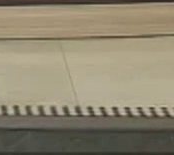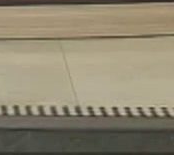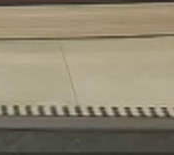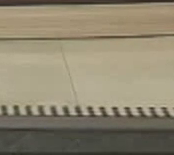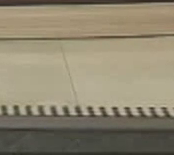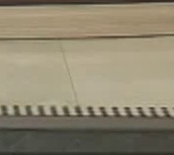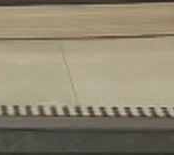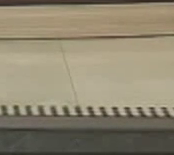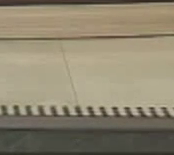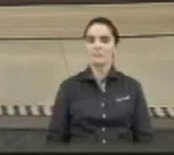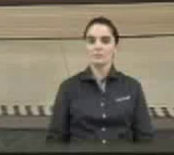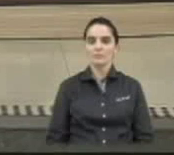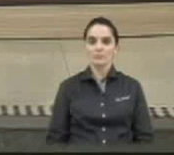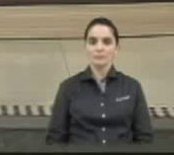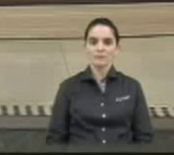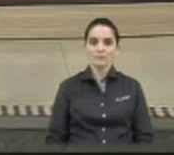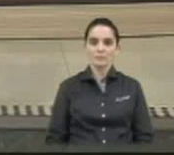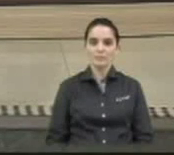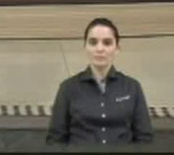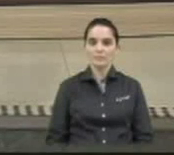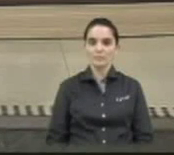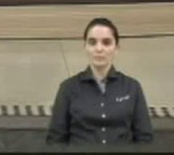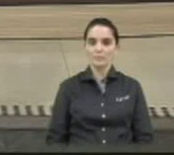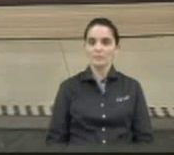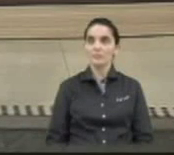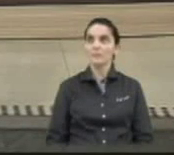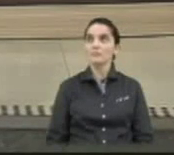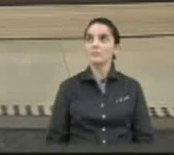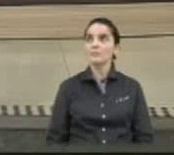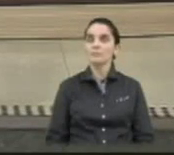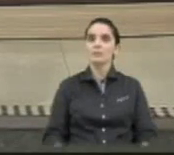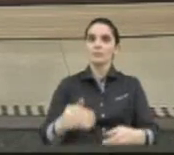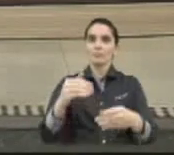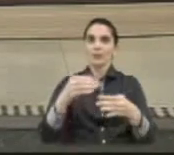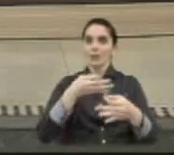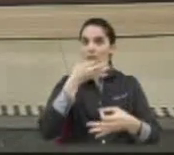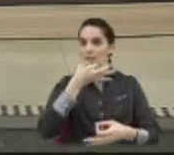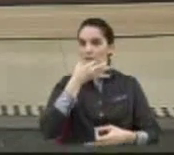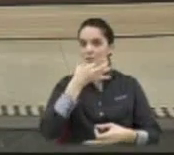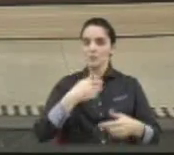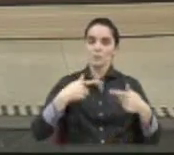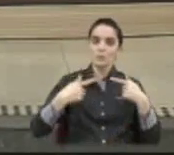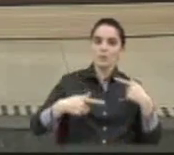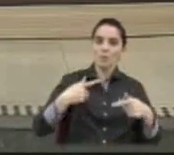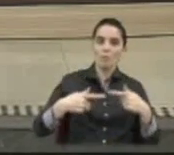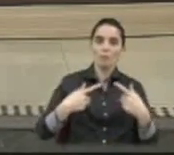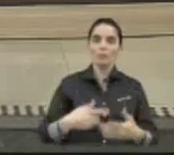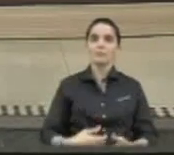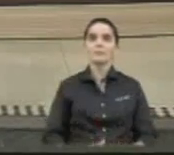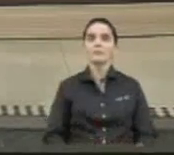portanto, acatado por essa presidência, vai à votação, à discussão,